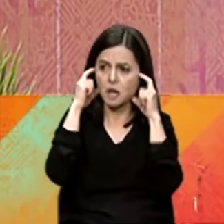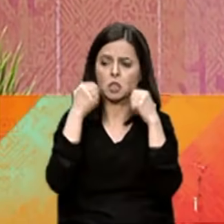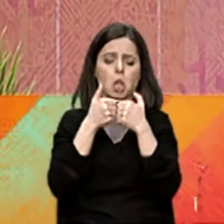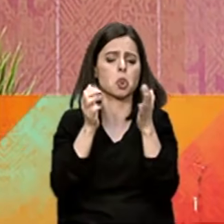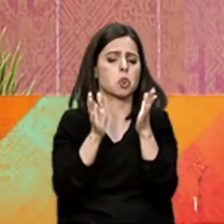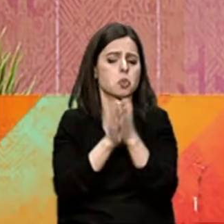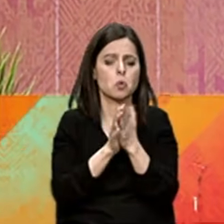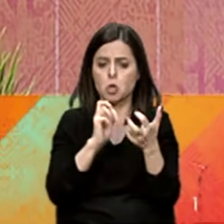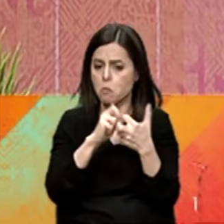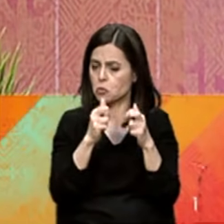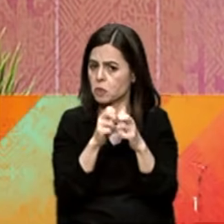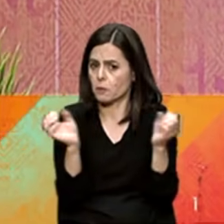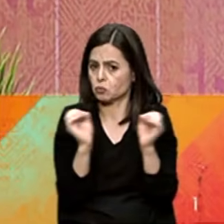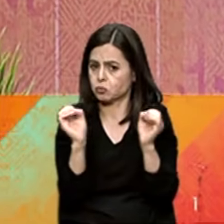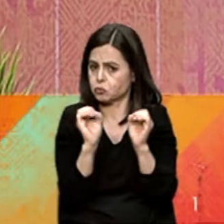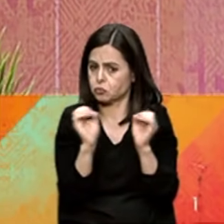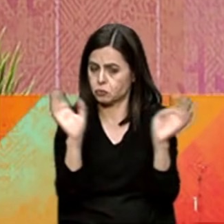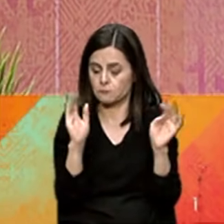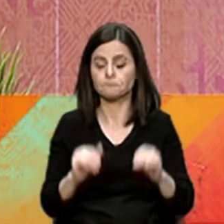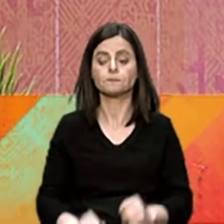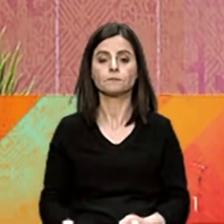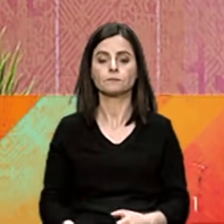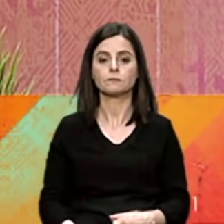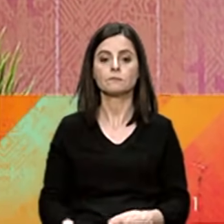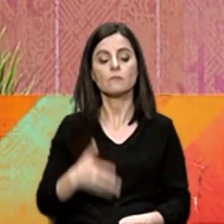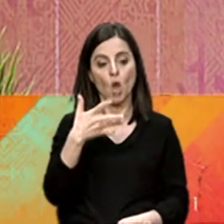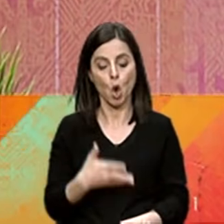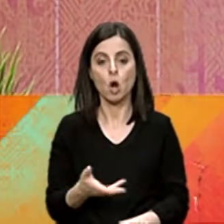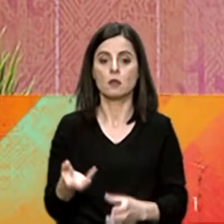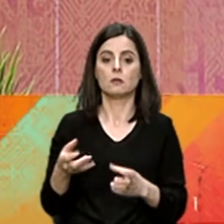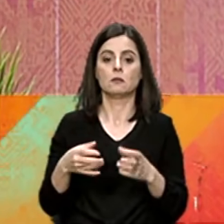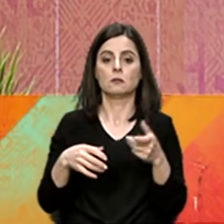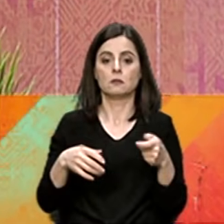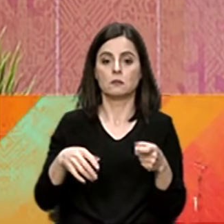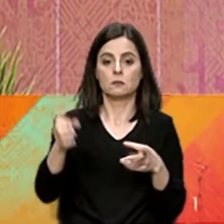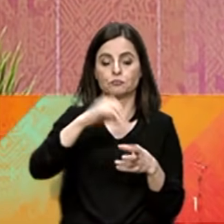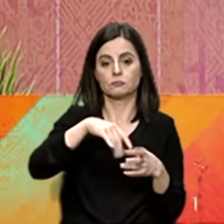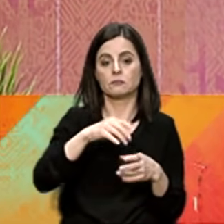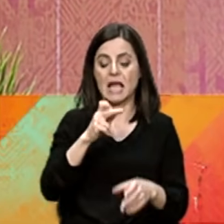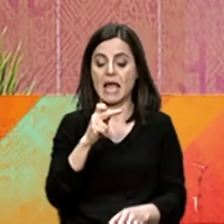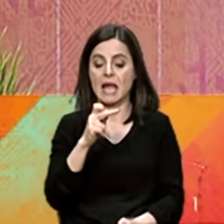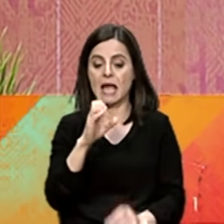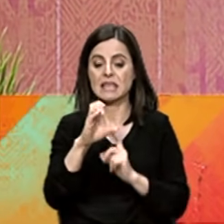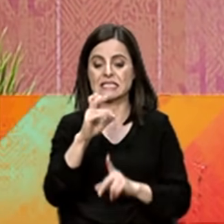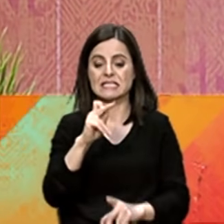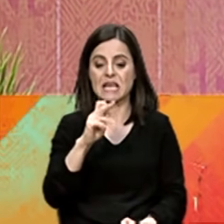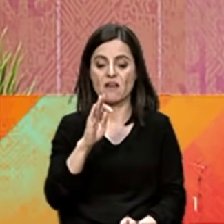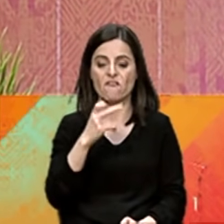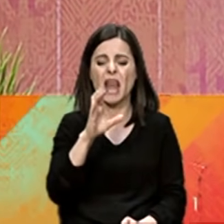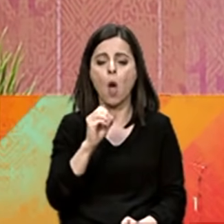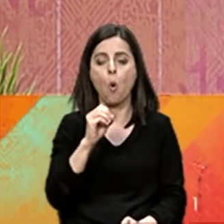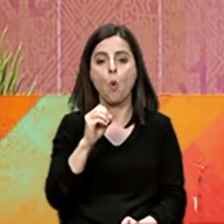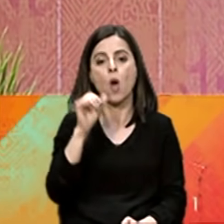relação a isso. E agora vou colocar aqui no refogado açafrão da Índia, que eu gosto muito também de usar assim um toque de especiarias,